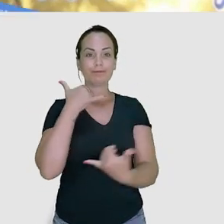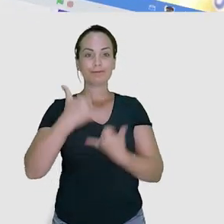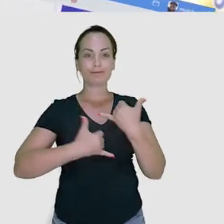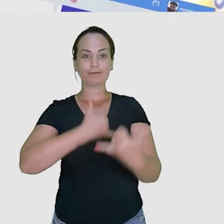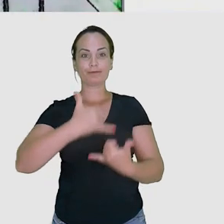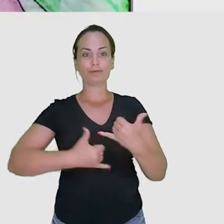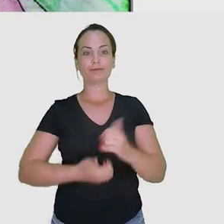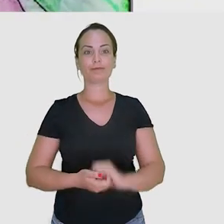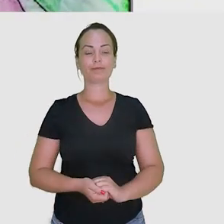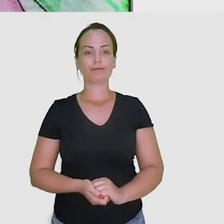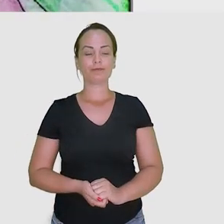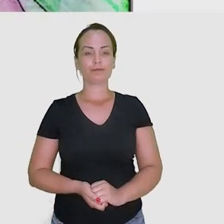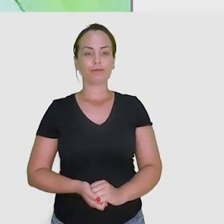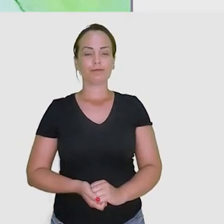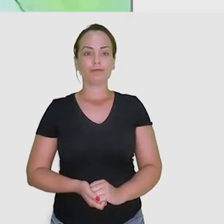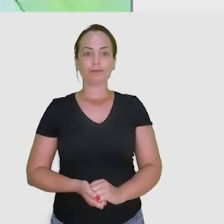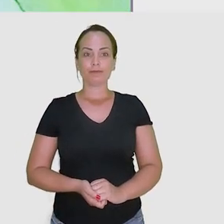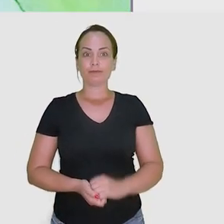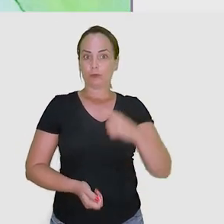equipe WASH para construir um jogo.